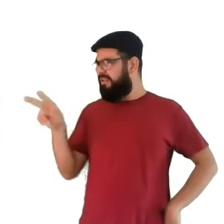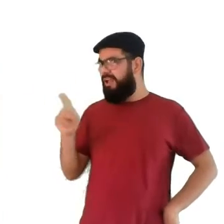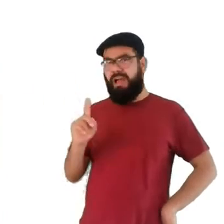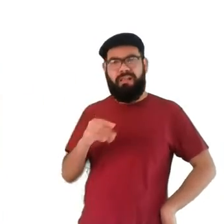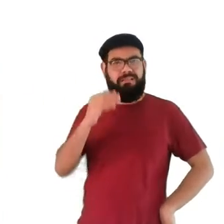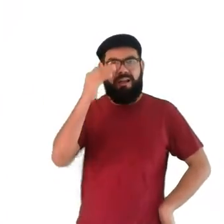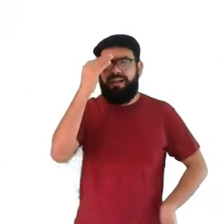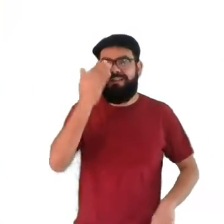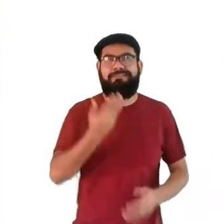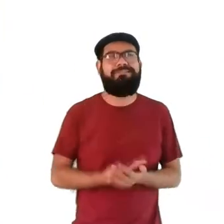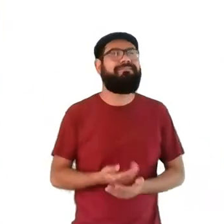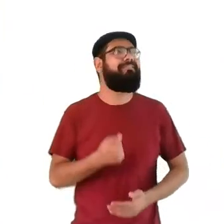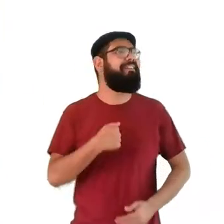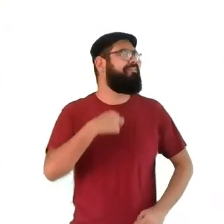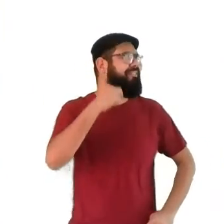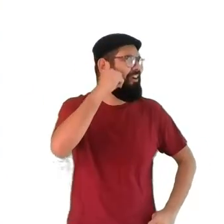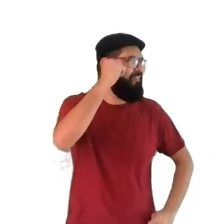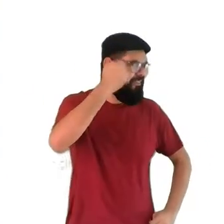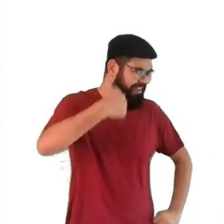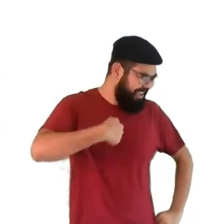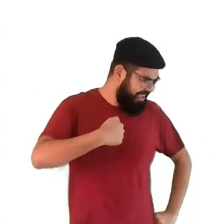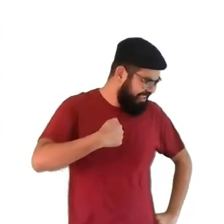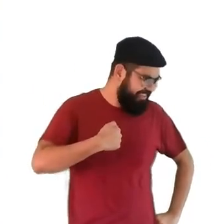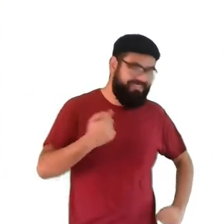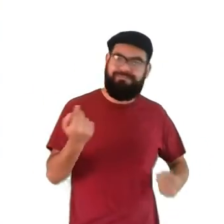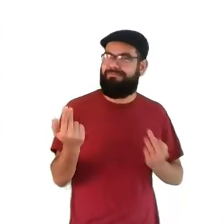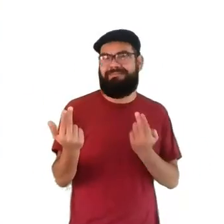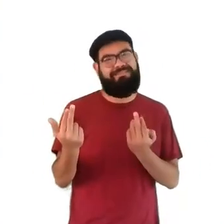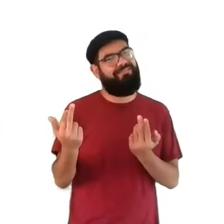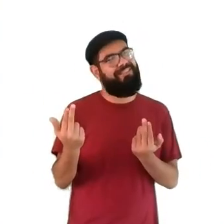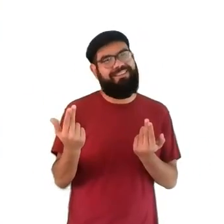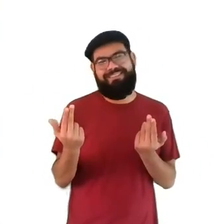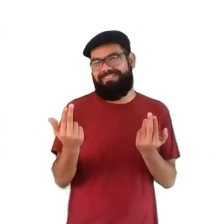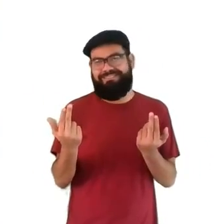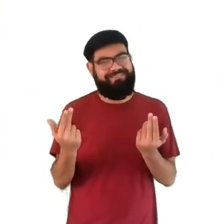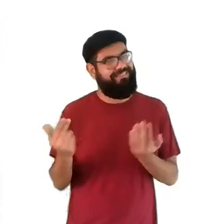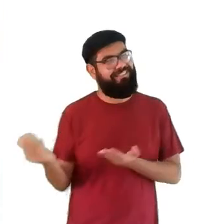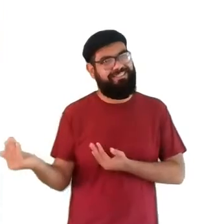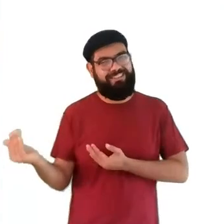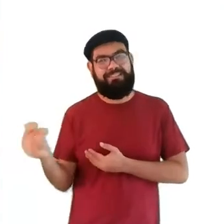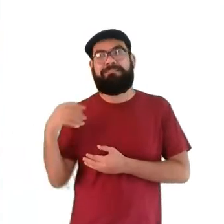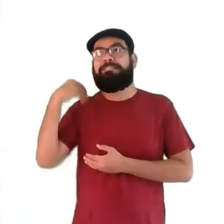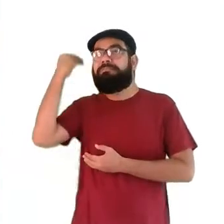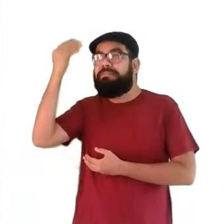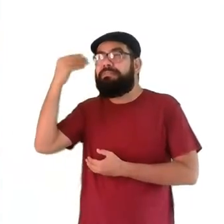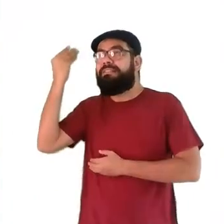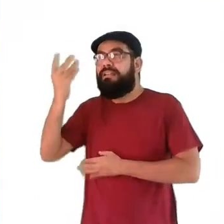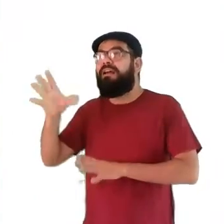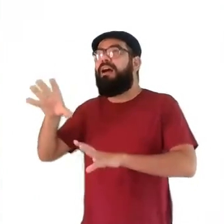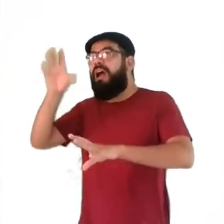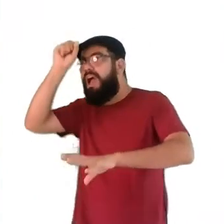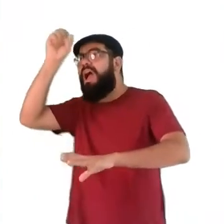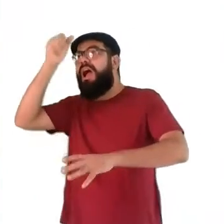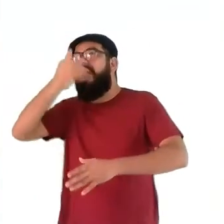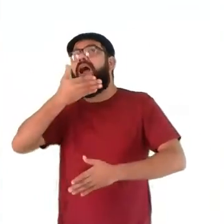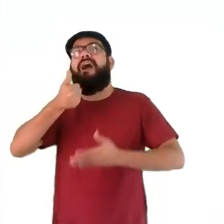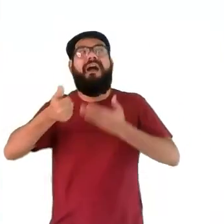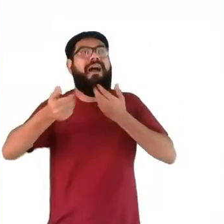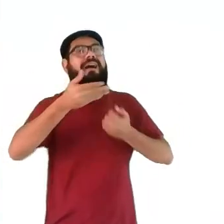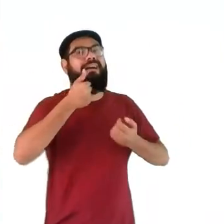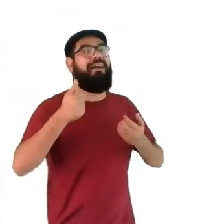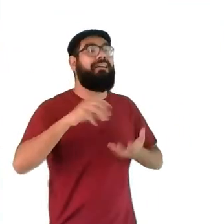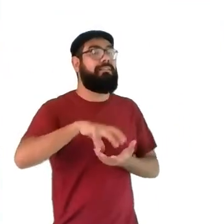isso, né? Coisas da adolescência, onde a gente tem que experimentar e vivenciar, tá? E agora, na vida adulta,